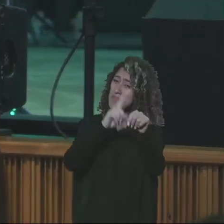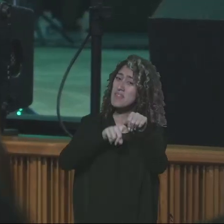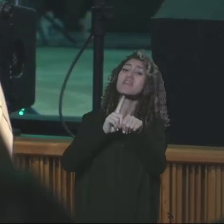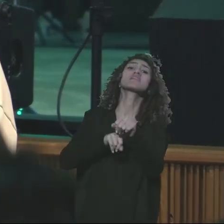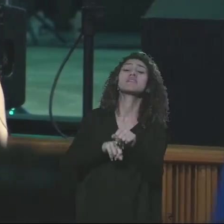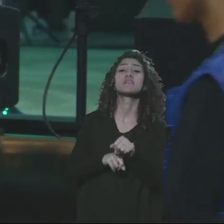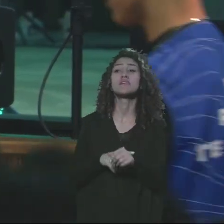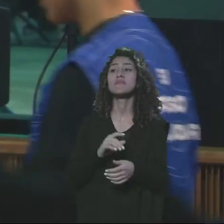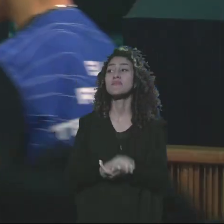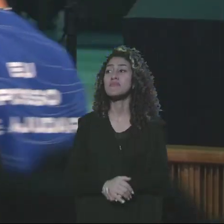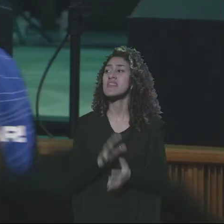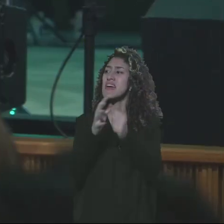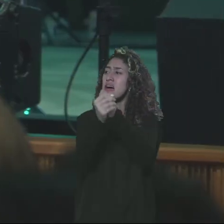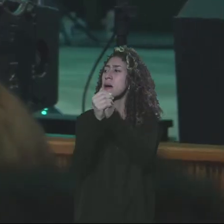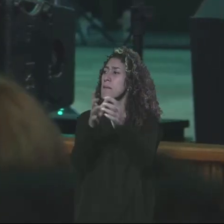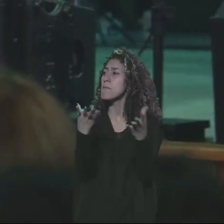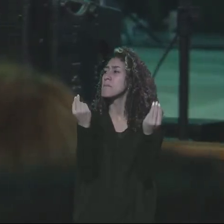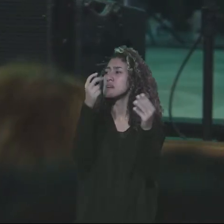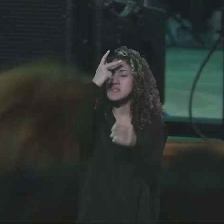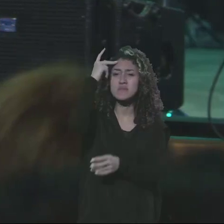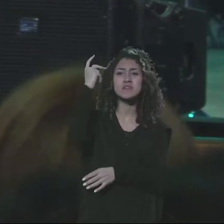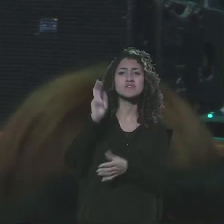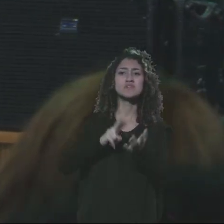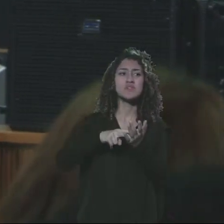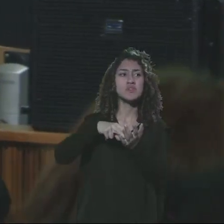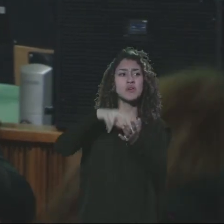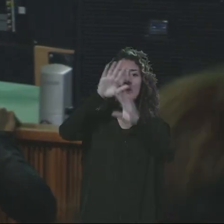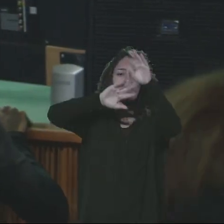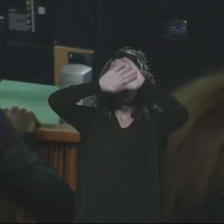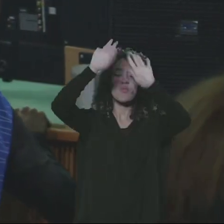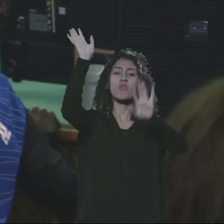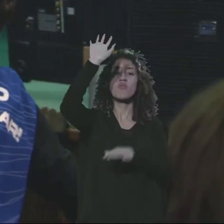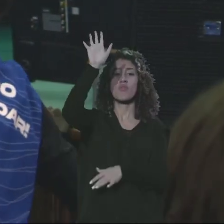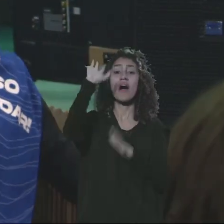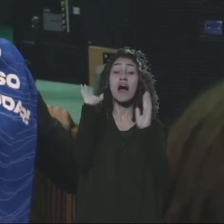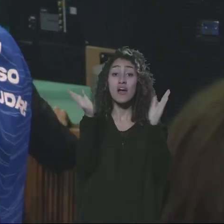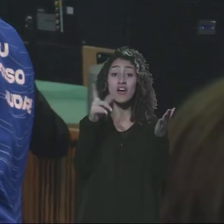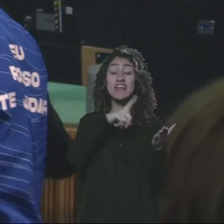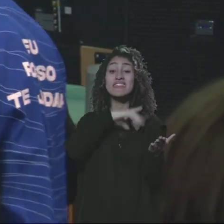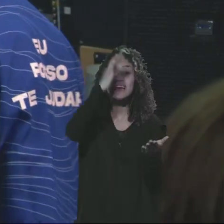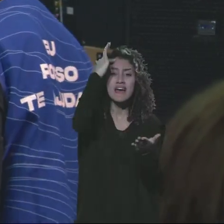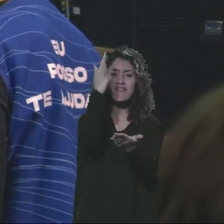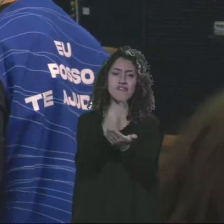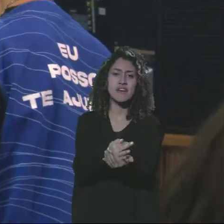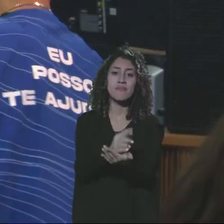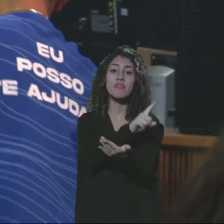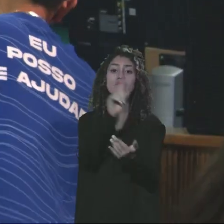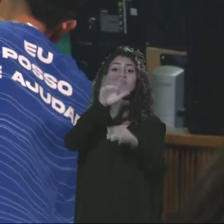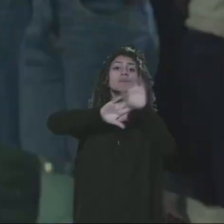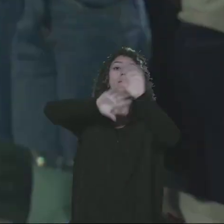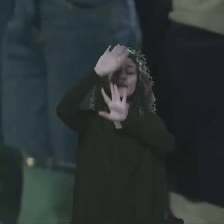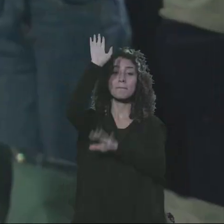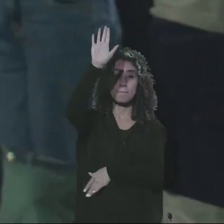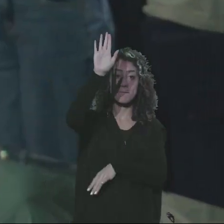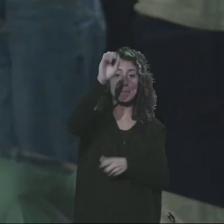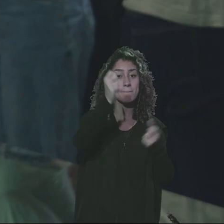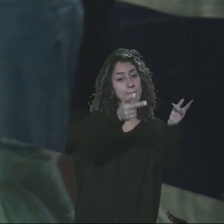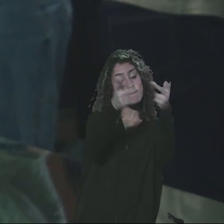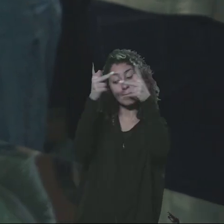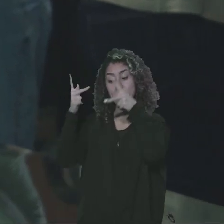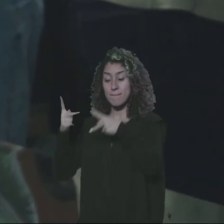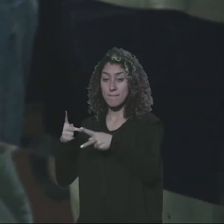Amém. Várias pessoas levantaram as mãos. Eu vou pedir mais um passo de fé para você. Você que levantou a sua mão, vem aqui pertinho de